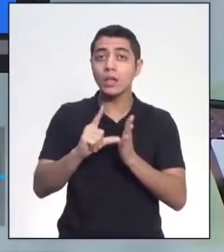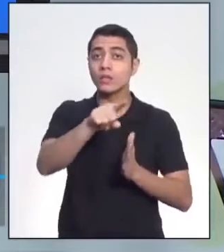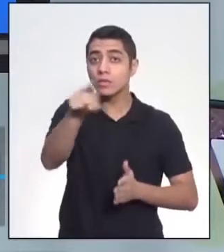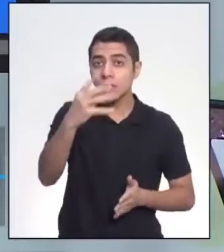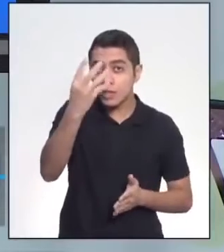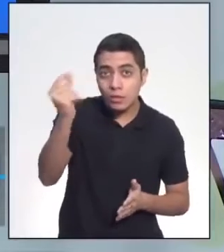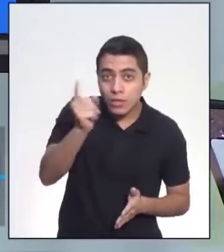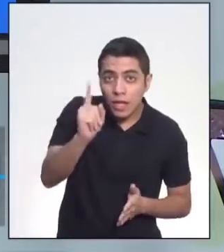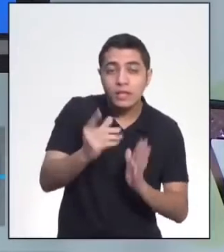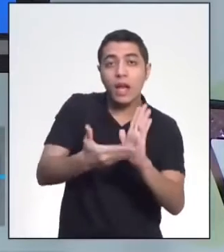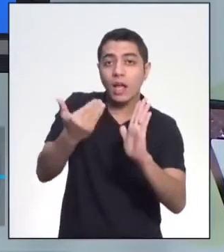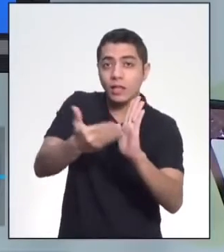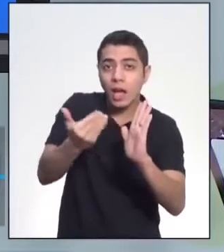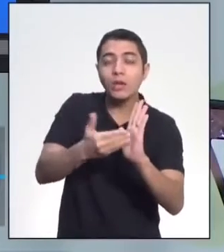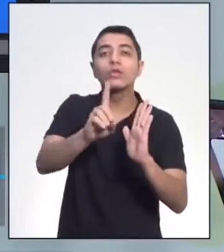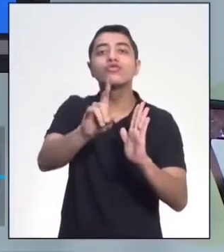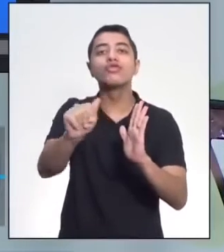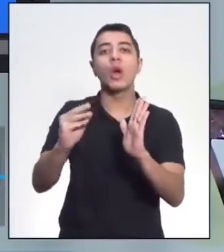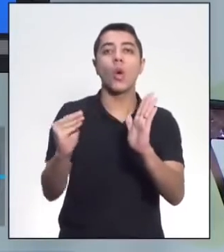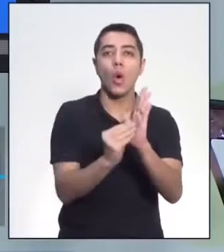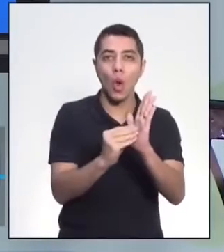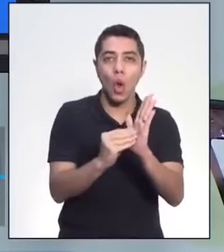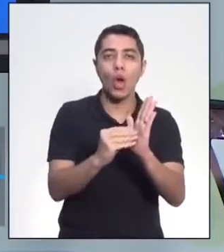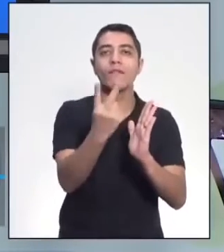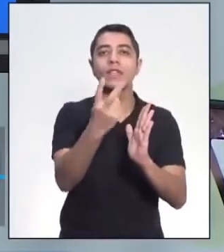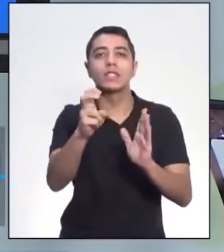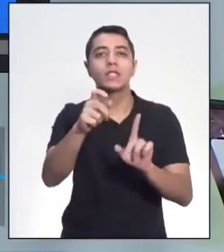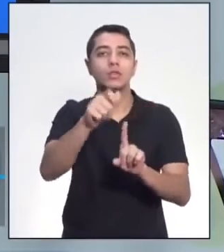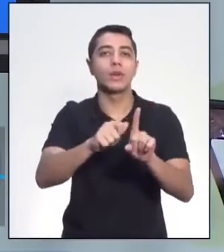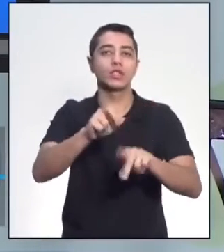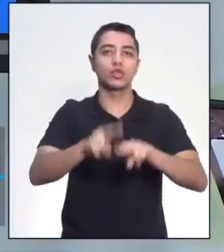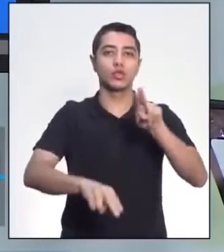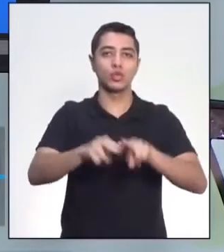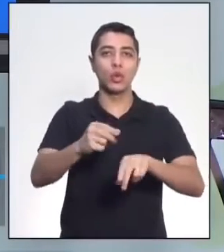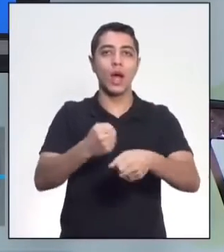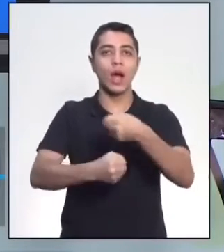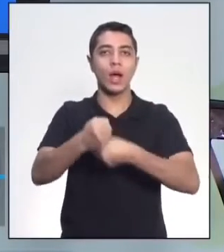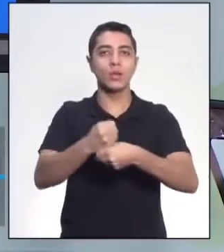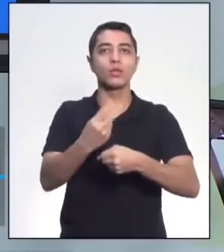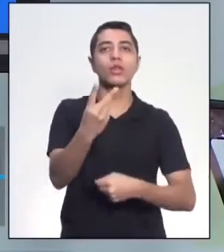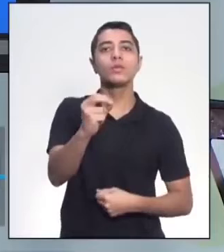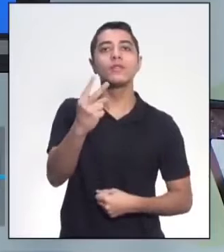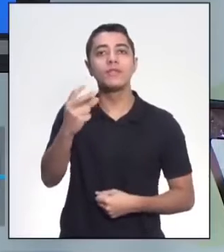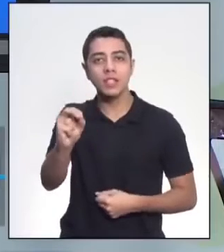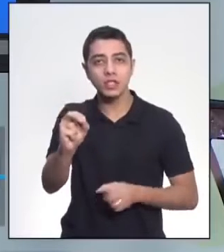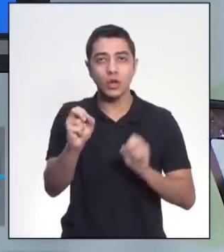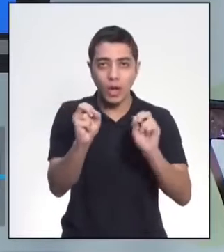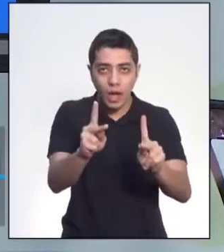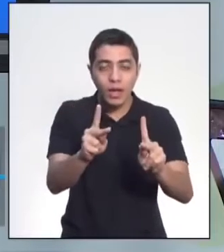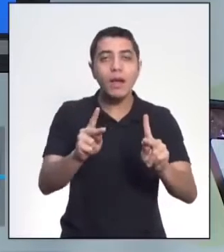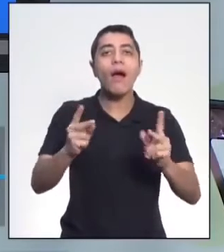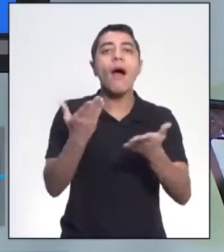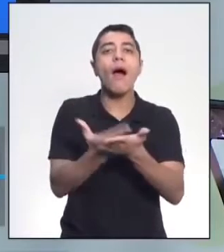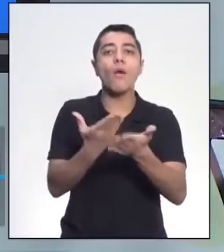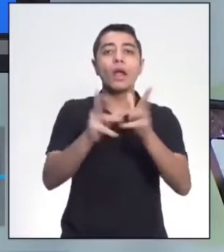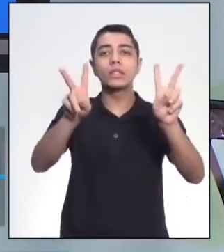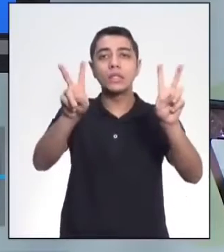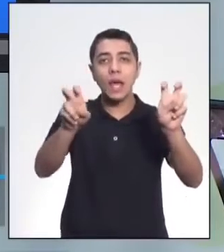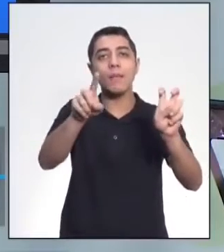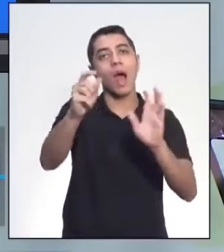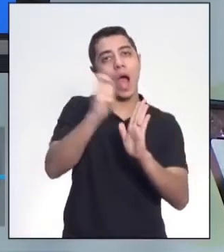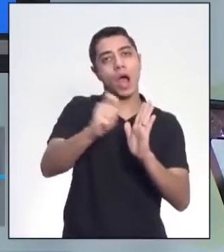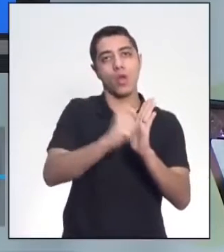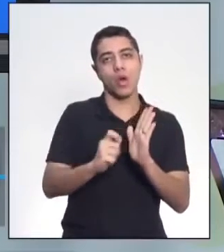Hoje é dia 25 de junho de 2020, né? Anote o tema da aula, tá? Por favor. E aí, coloque